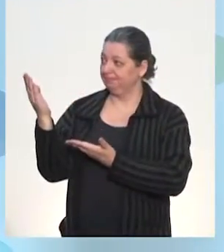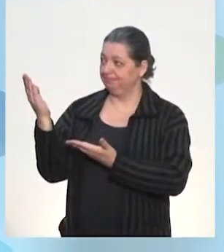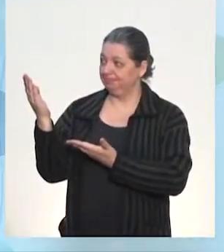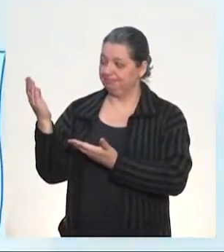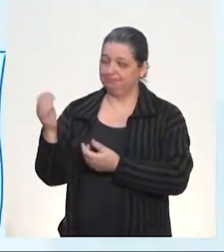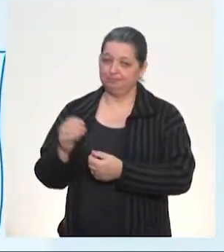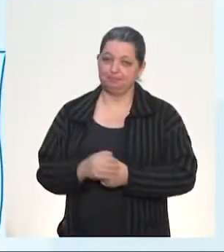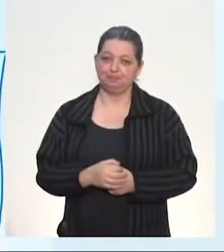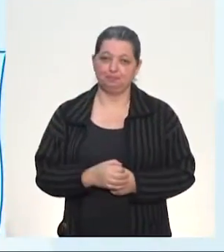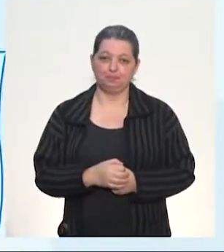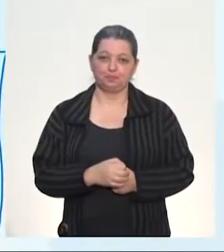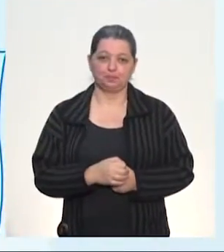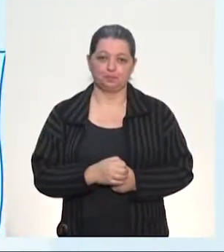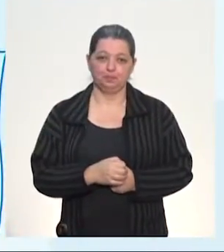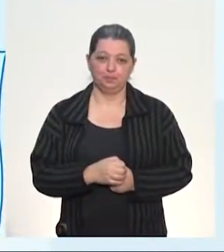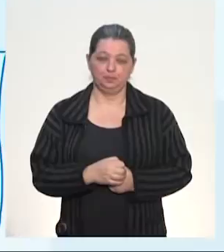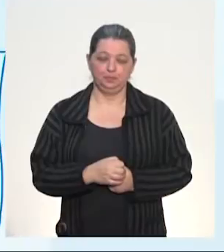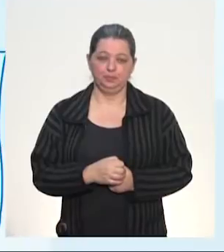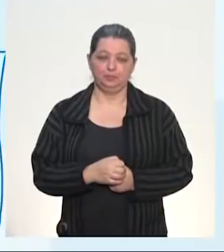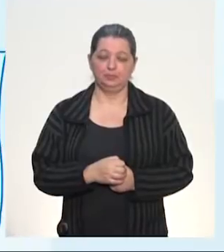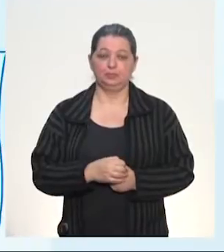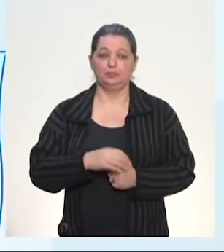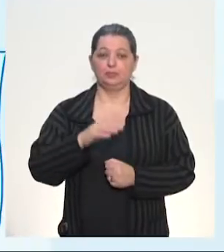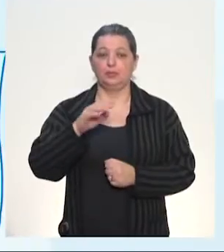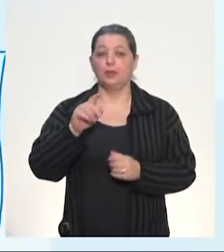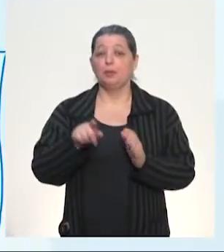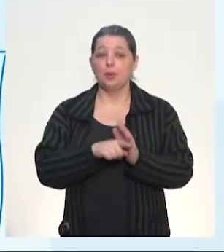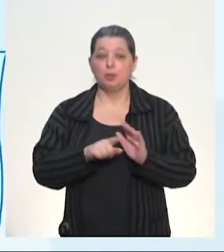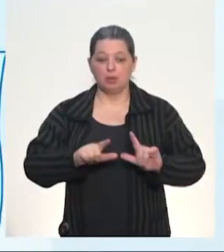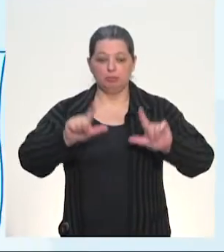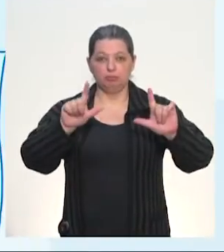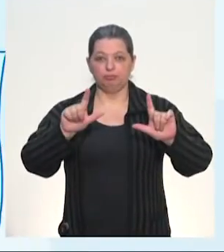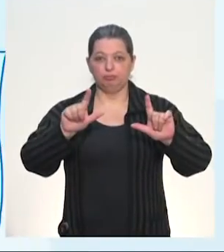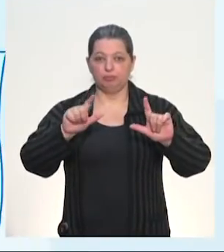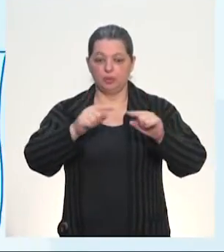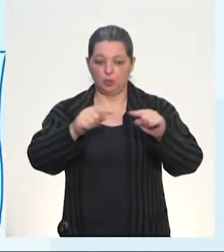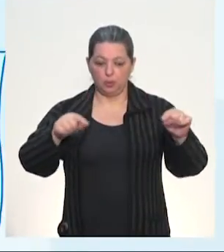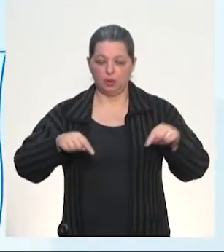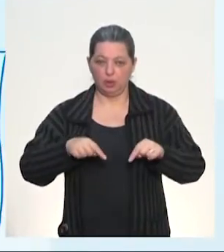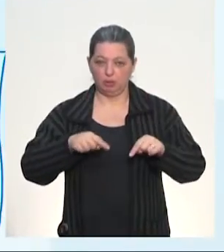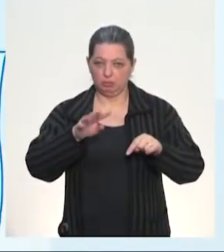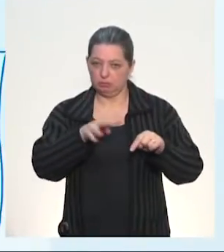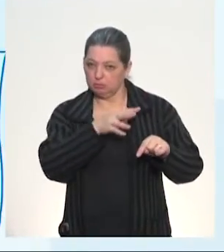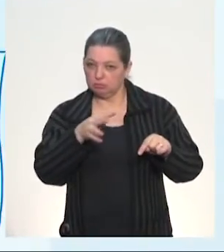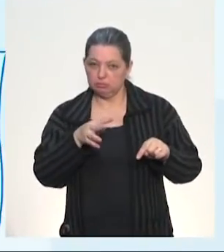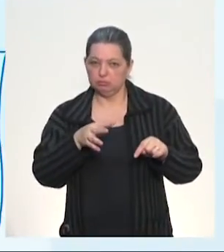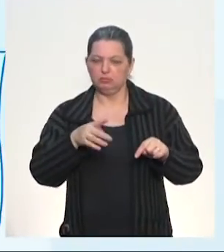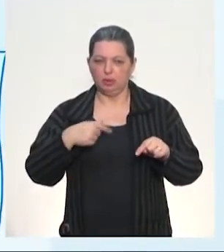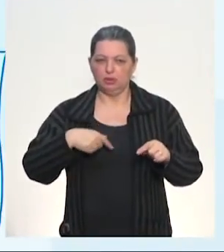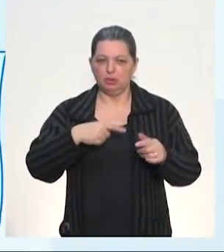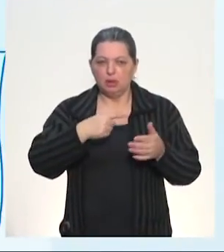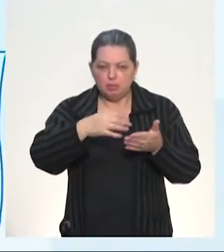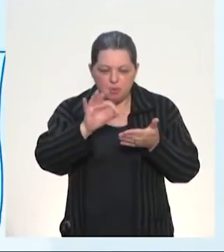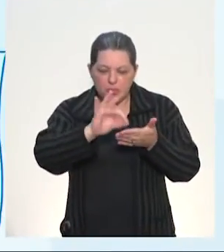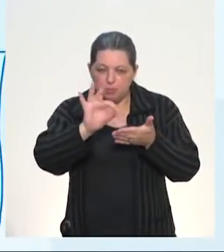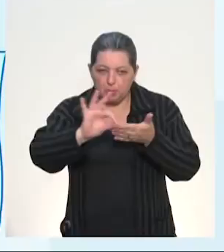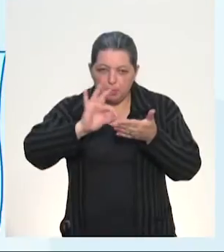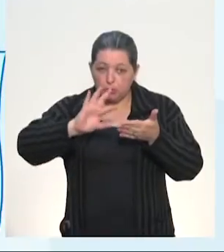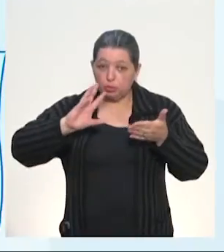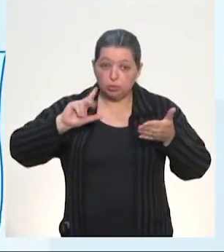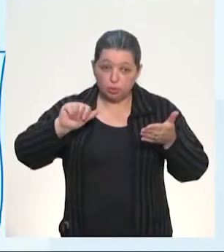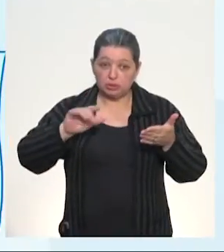aqui? Vamos lá, pessoal. Nesse quadro de classes, eu listei todas as cidades. Vocês podem ver aqui,